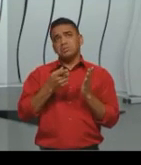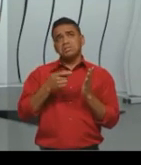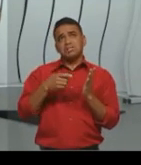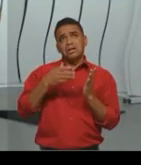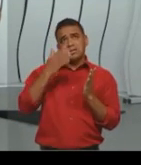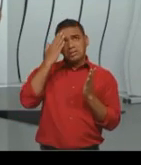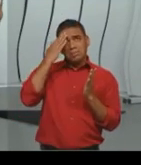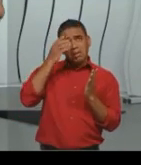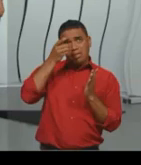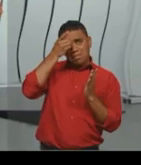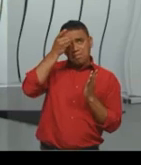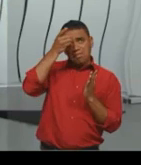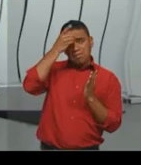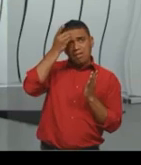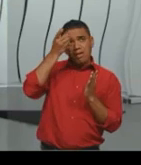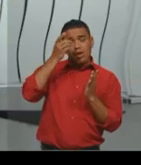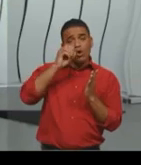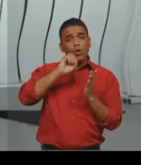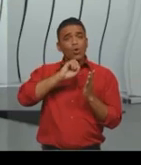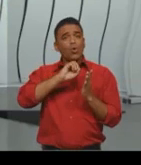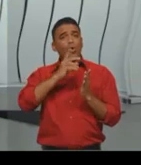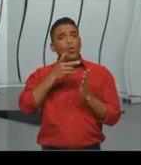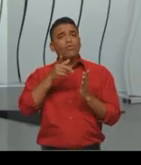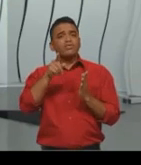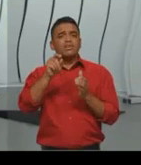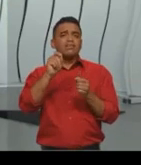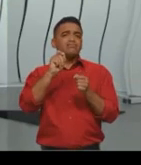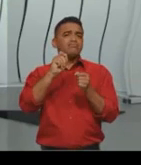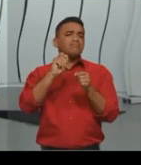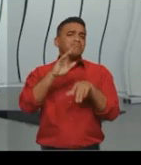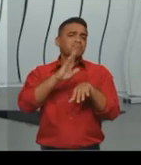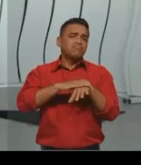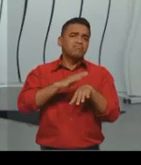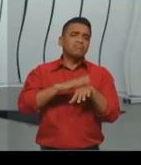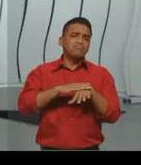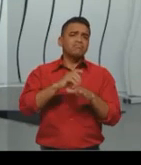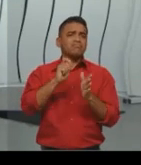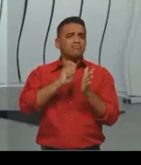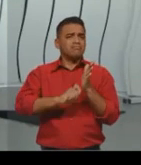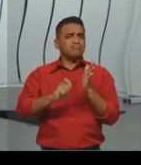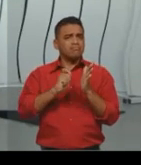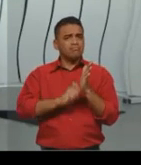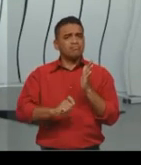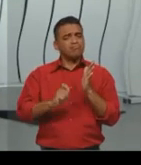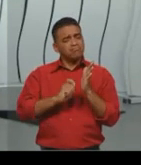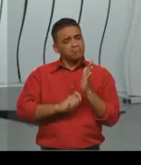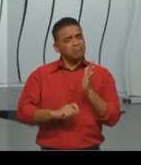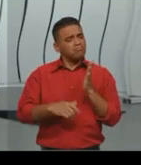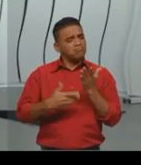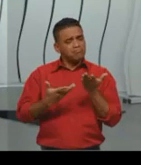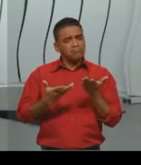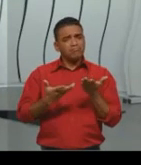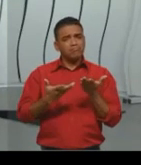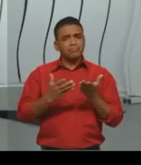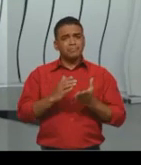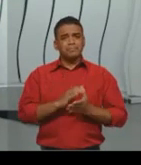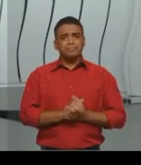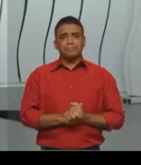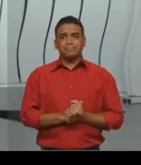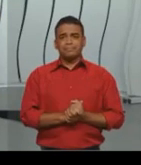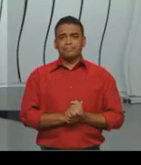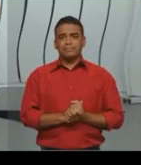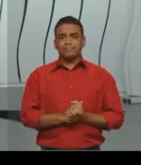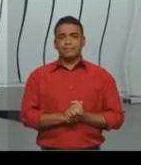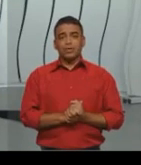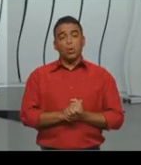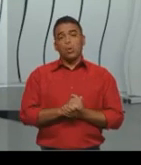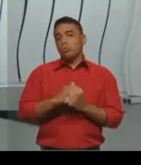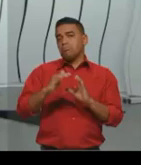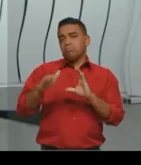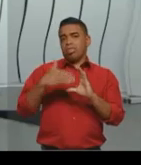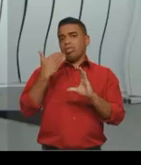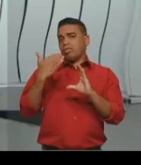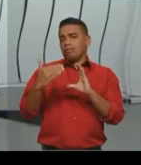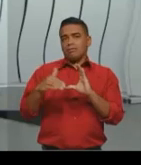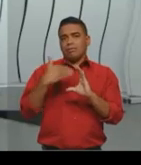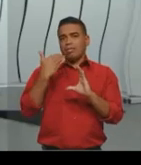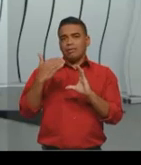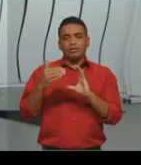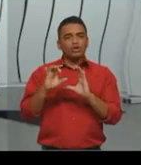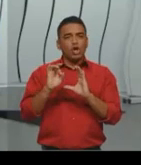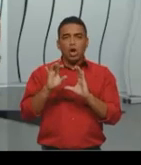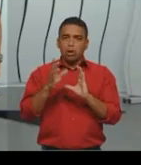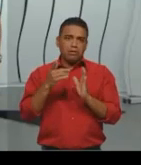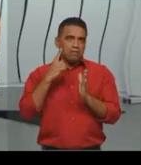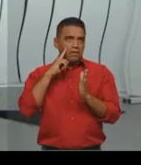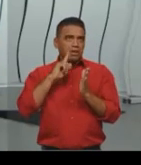gente tem que produzir aquele gênero, e outros a gente pode ser recebendo, só receber aquele